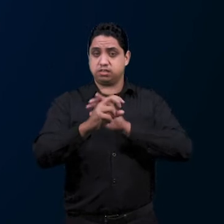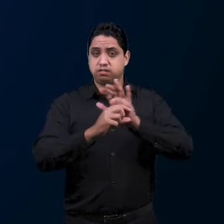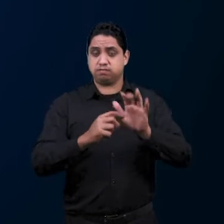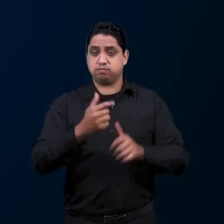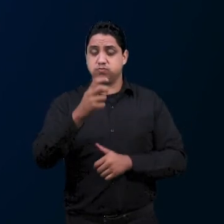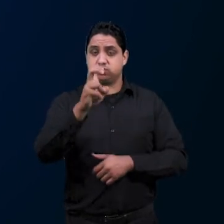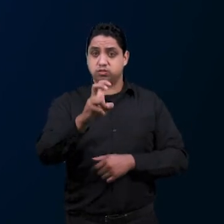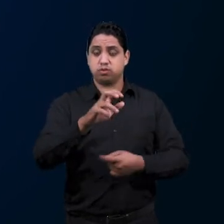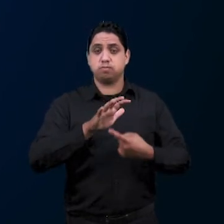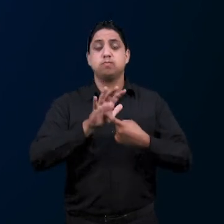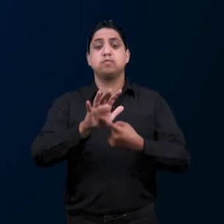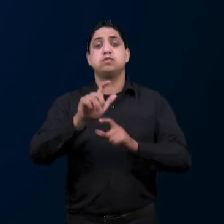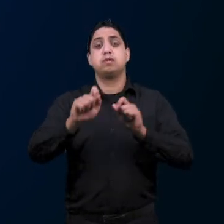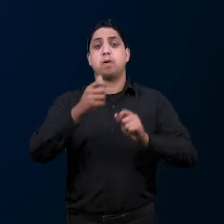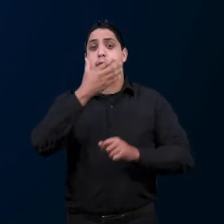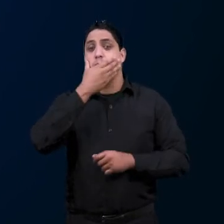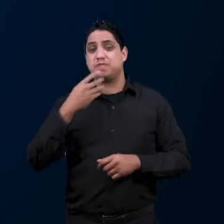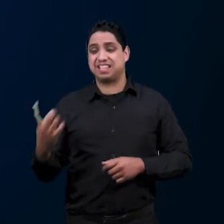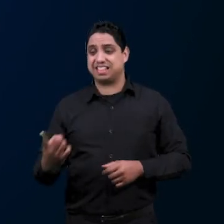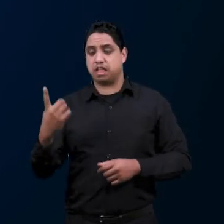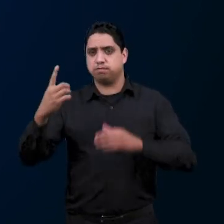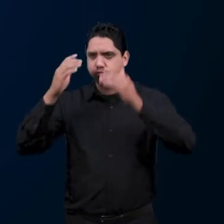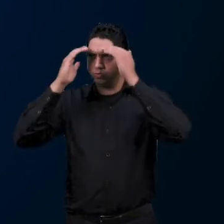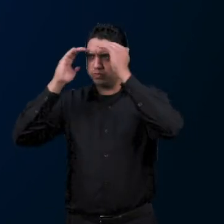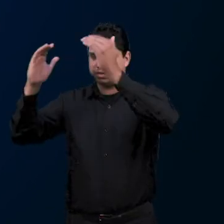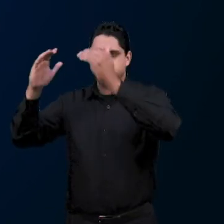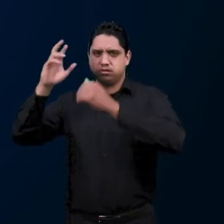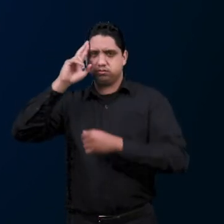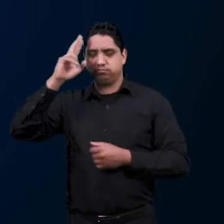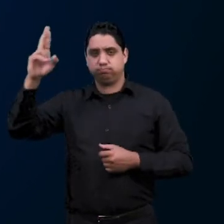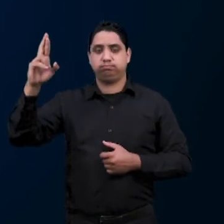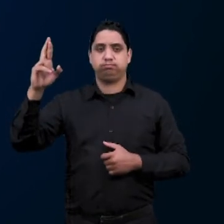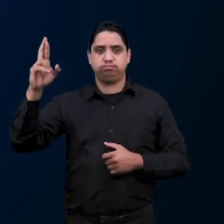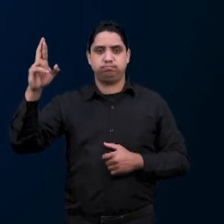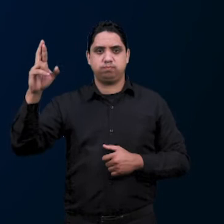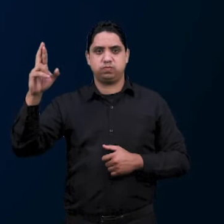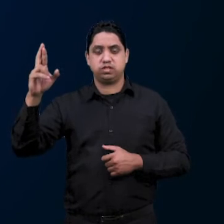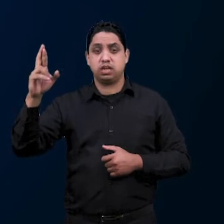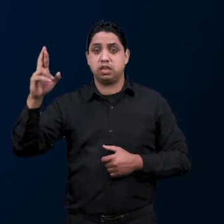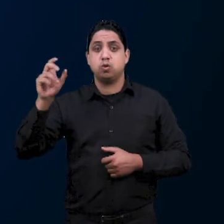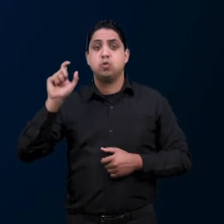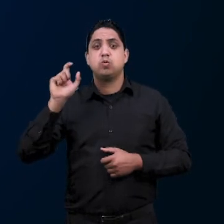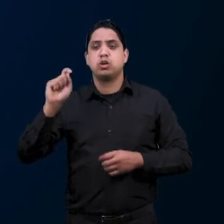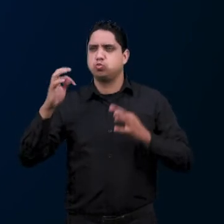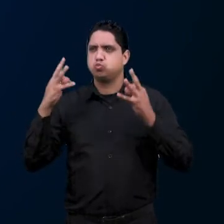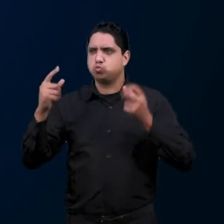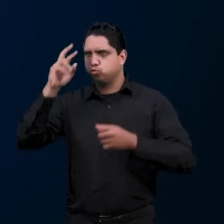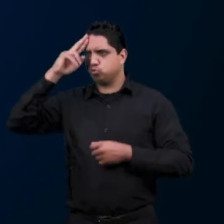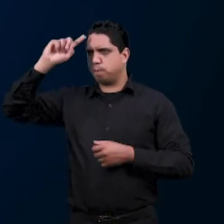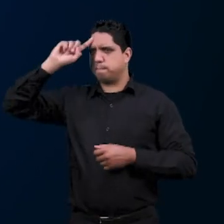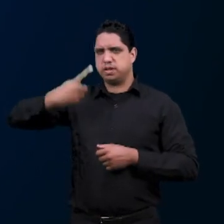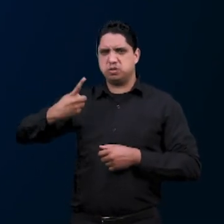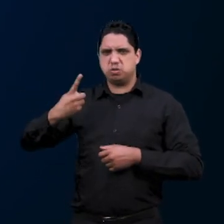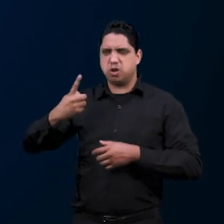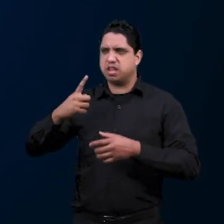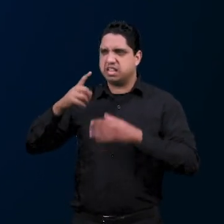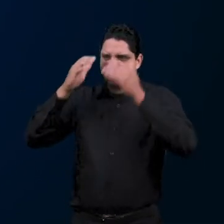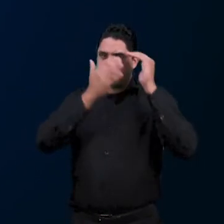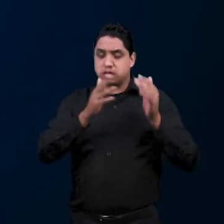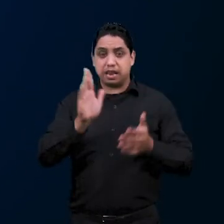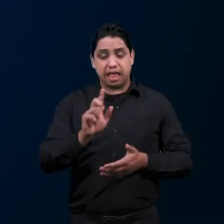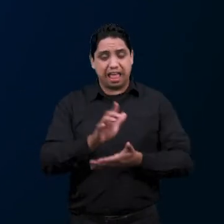5. Portanto, Davi tinha feito o que era reto aos olhos do Senhor, e não se tinha desviado de tudo o que lhe ordenara em todos os dias